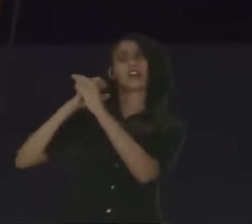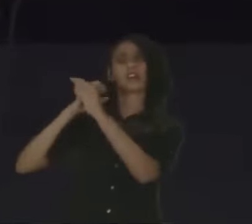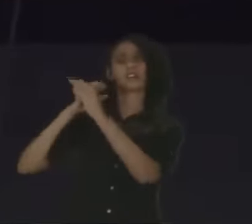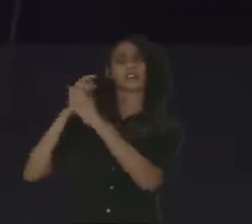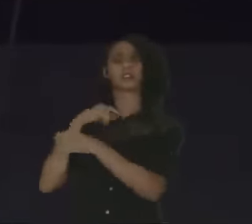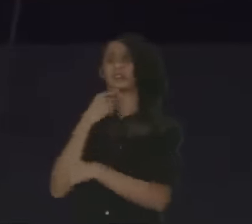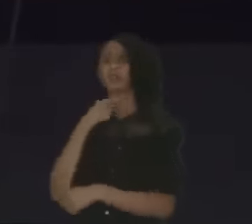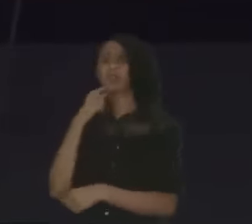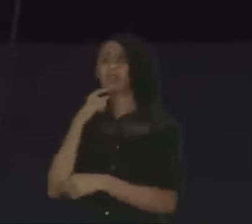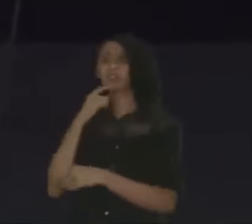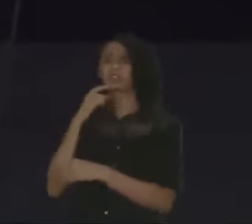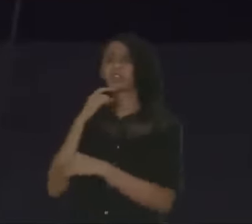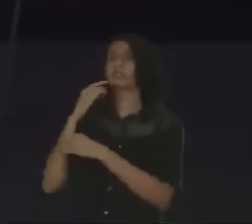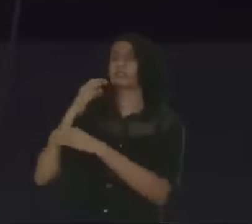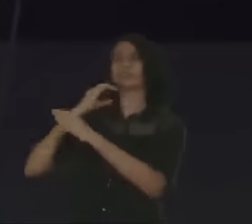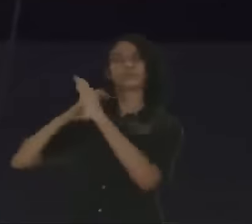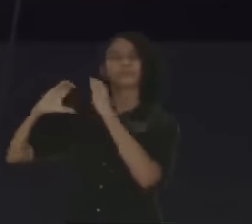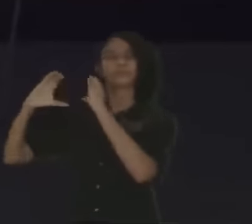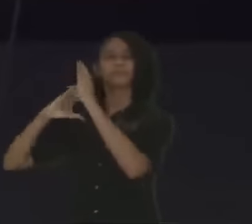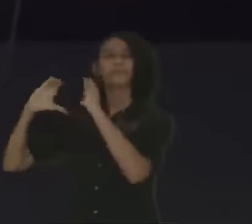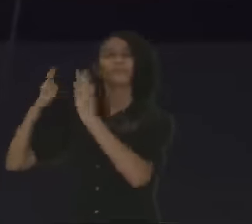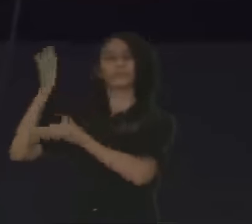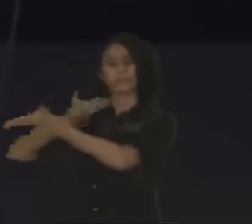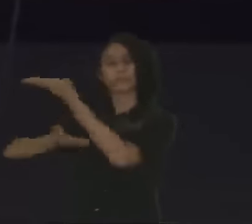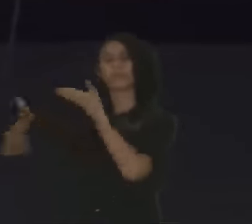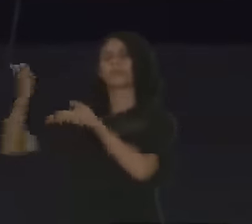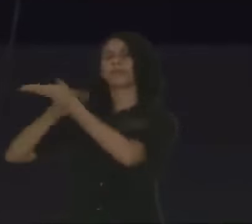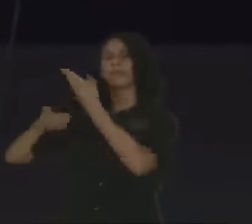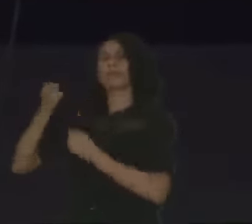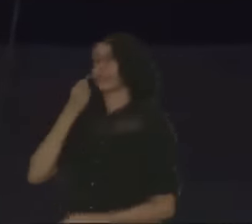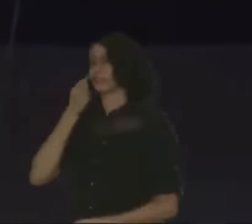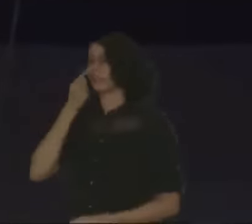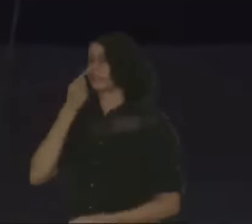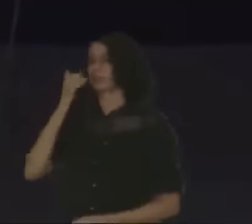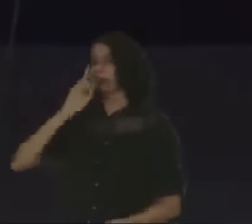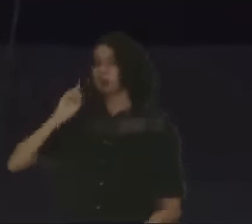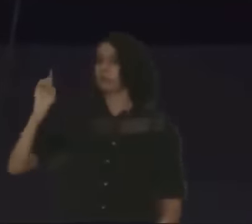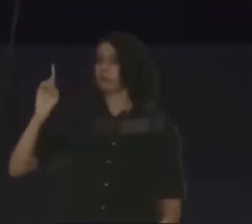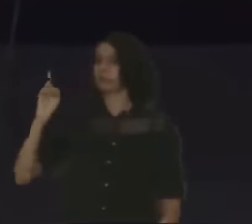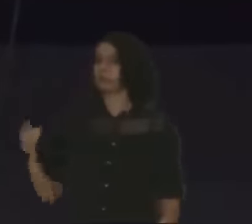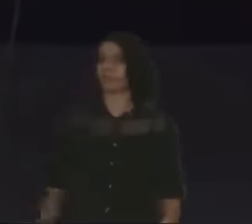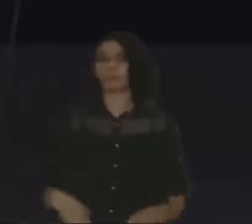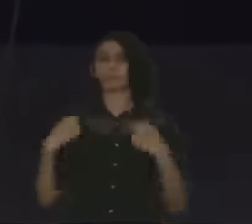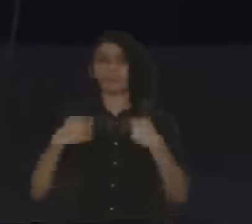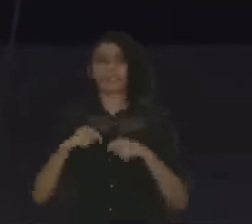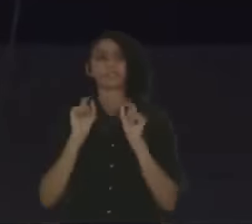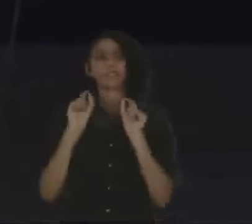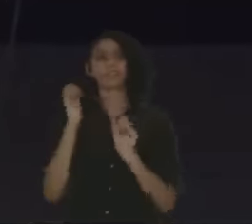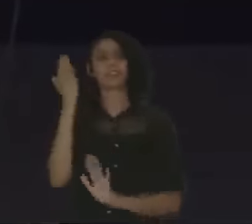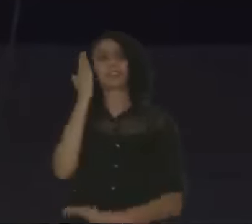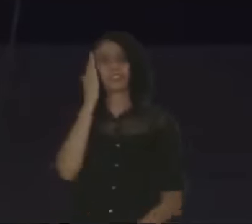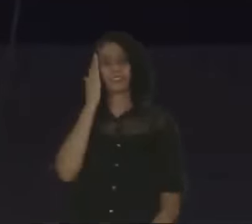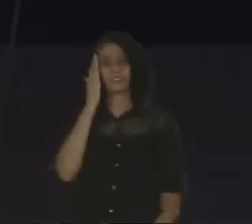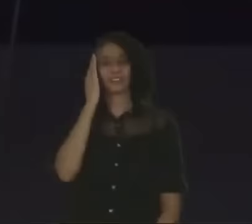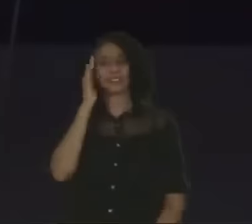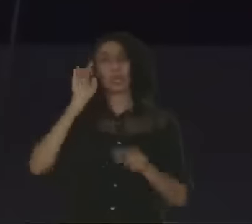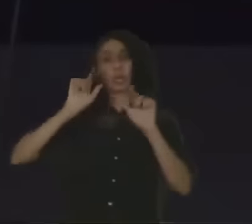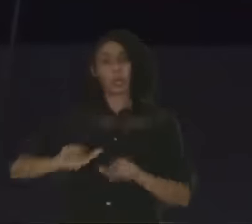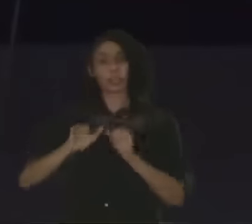com Deus não deixava a gente ter uma vida de intimidade com Deus quer ver outra coisa que nós precisamos entender que lugar secreto